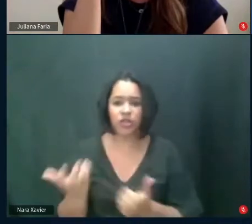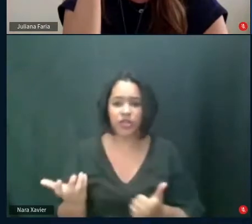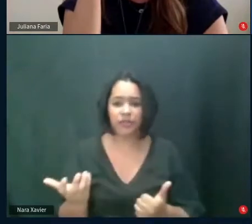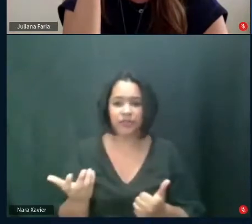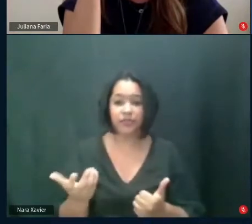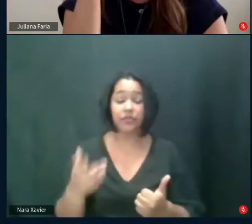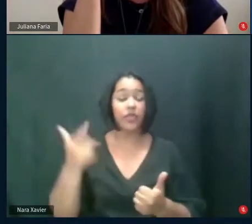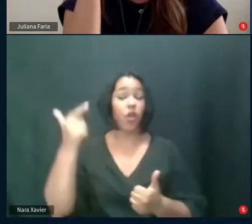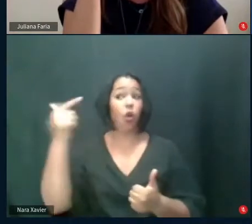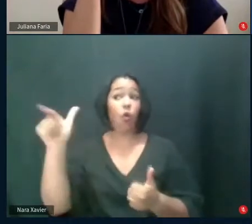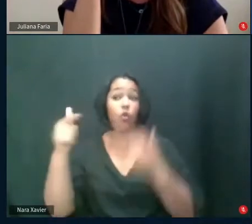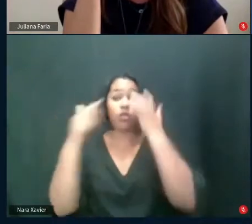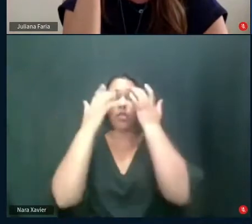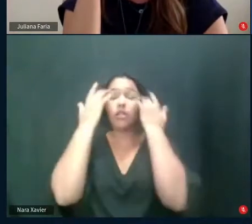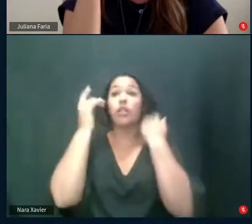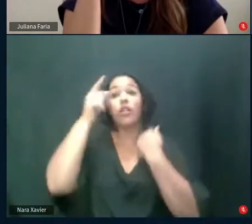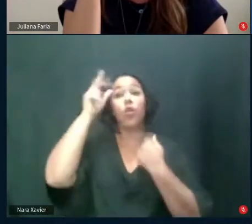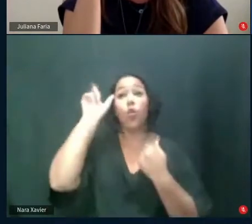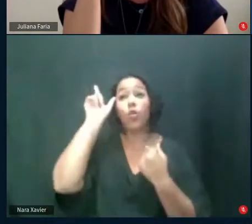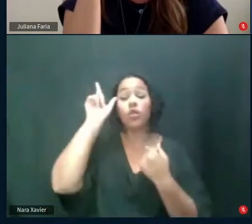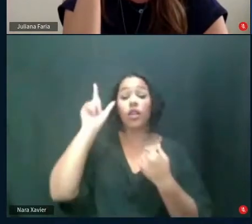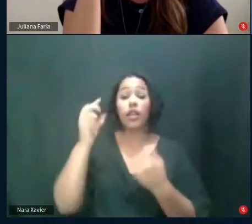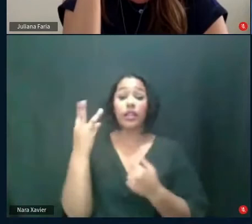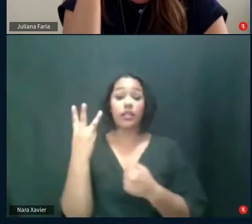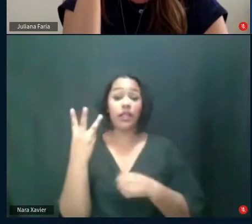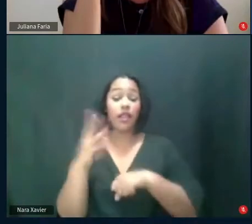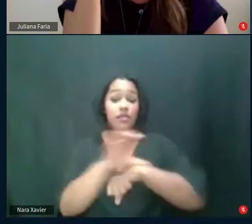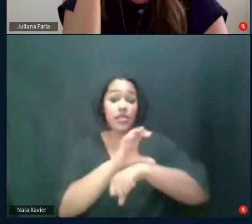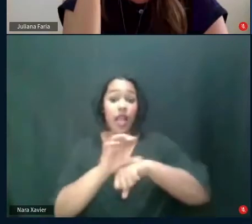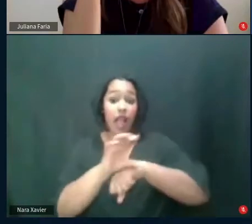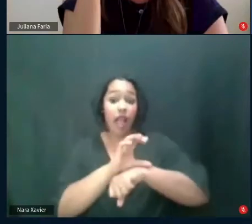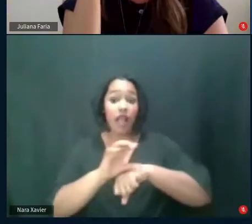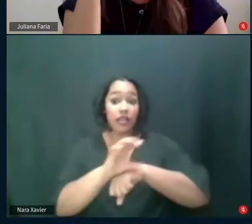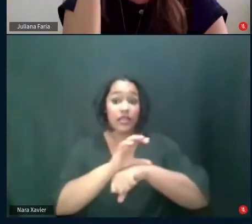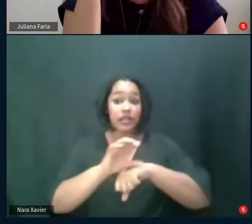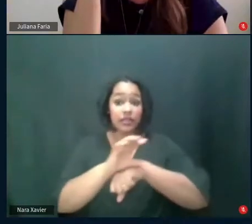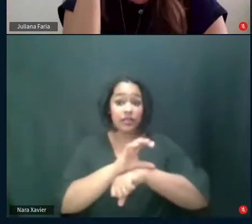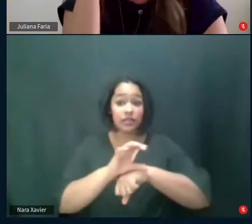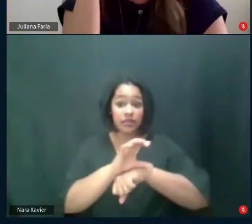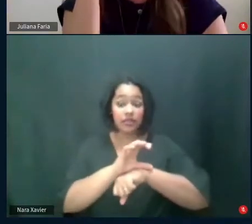nos grupos dos CAES que os 3 CAES do Espírito Santo fecharam